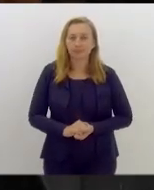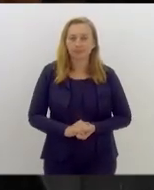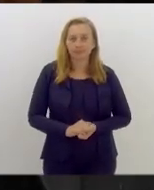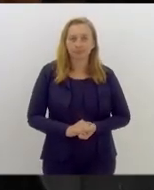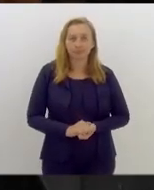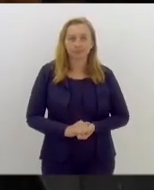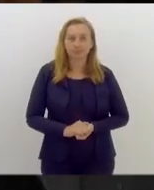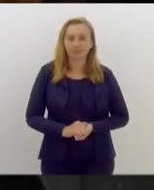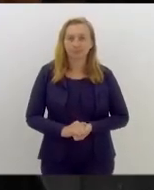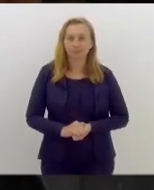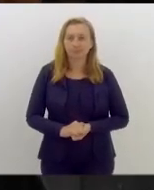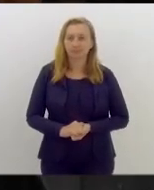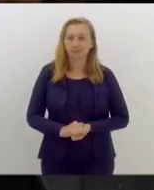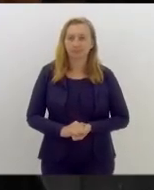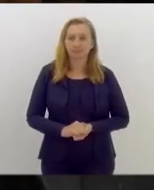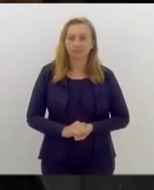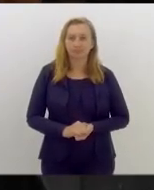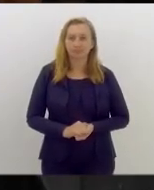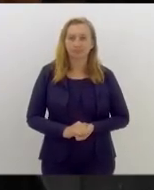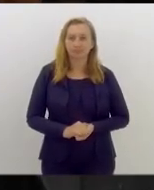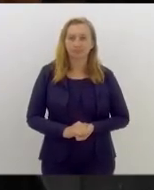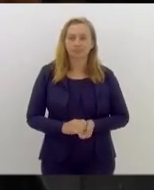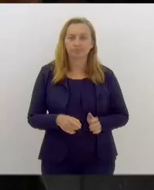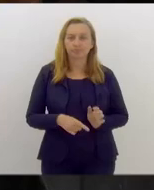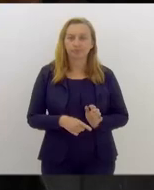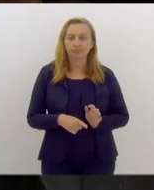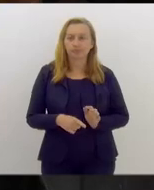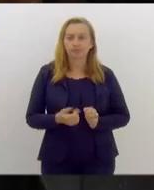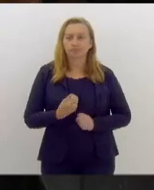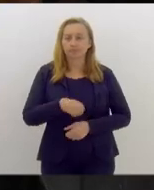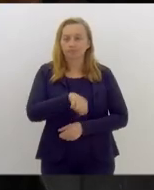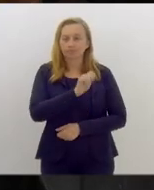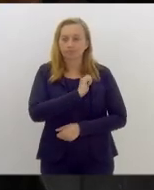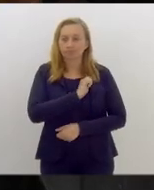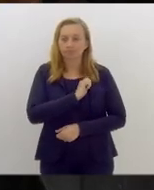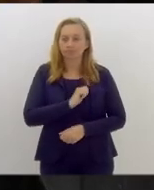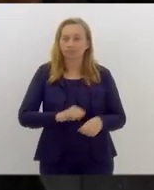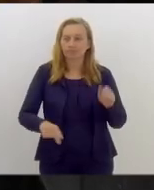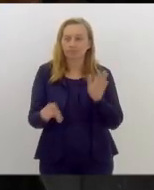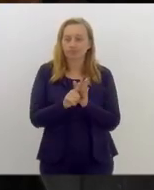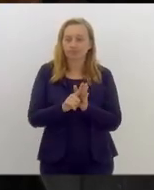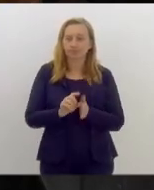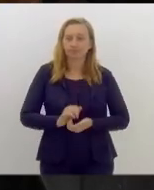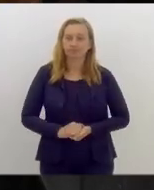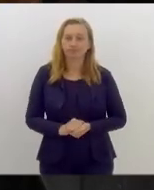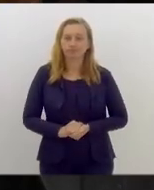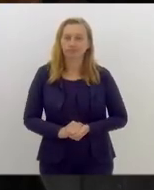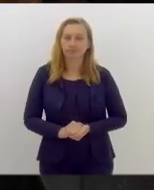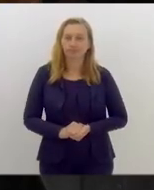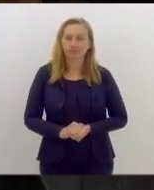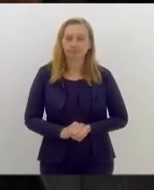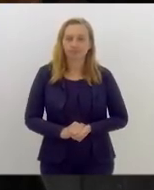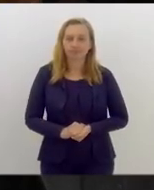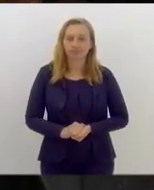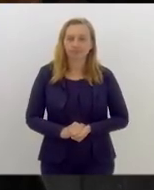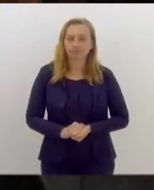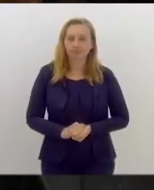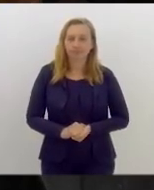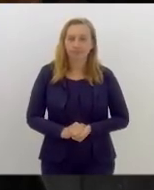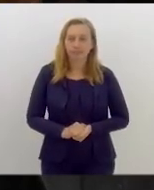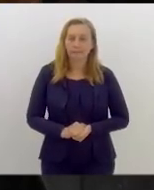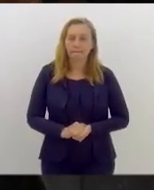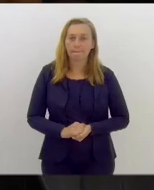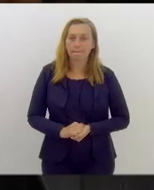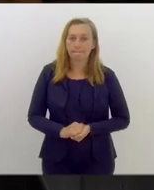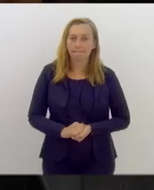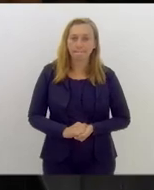benefícios fiscais concedidos por lei. E na contrapartida